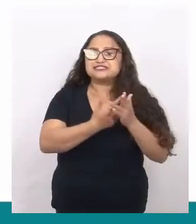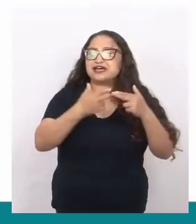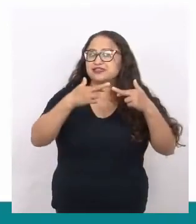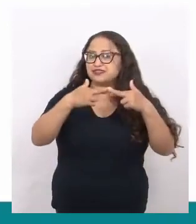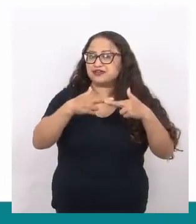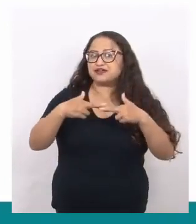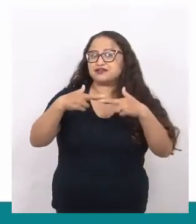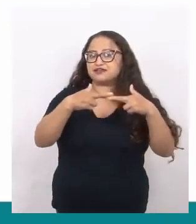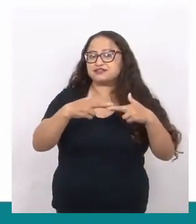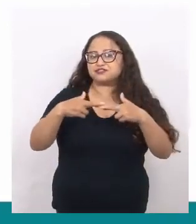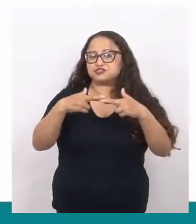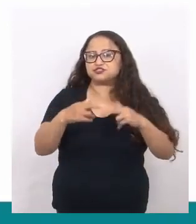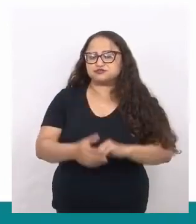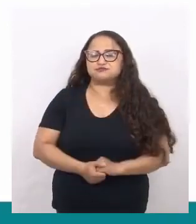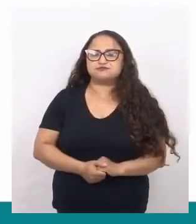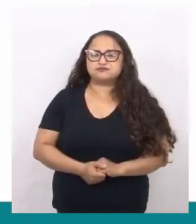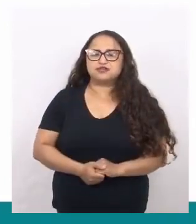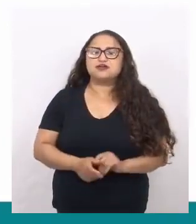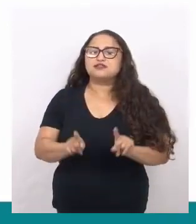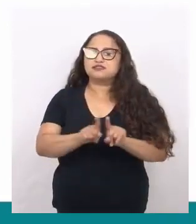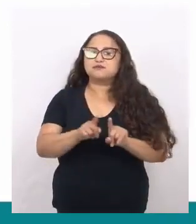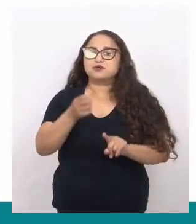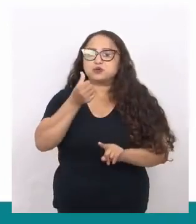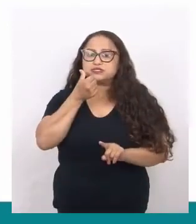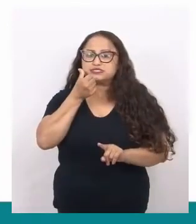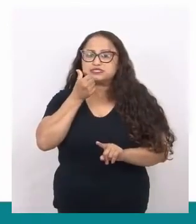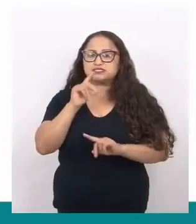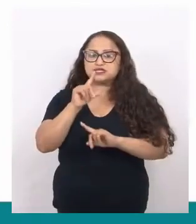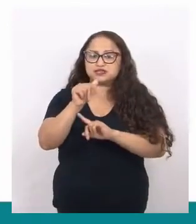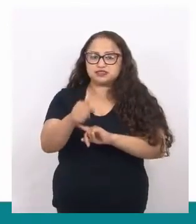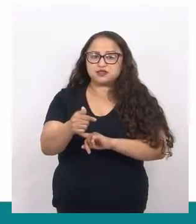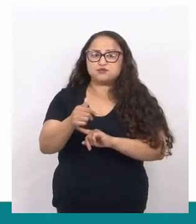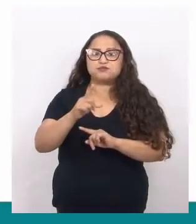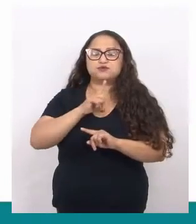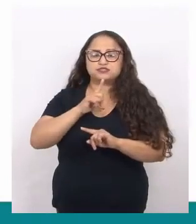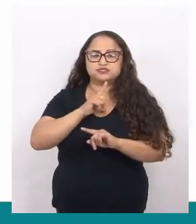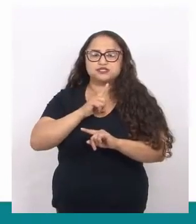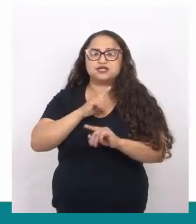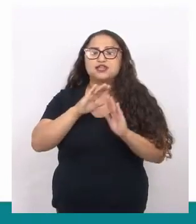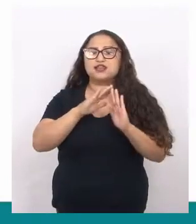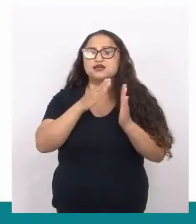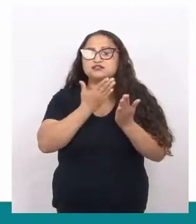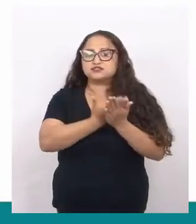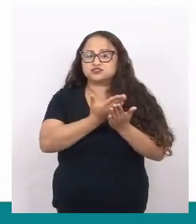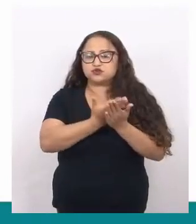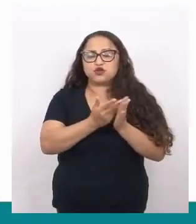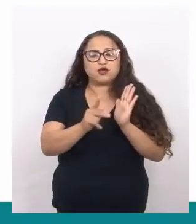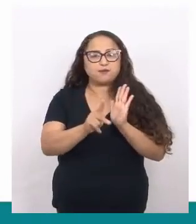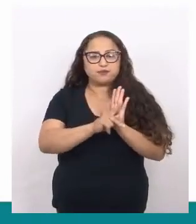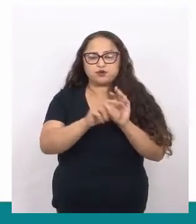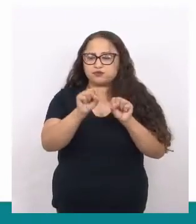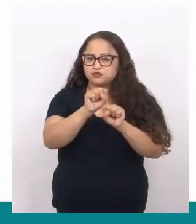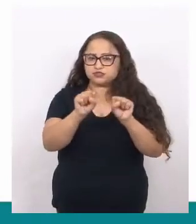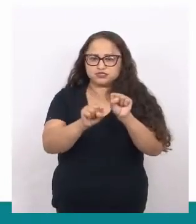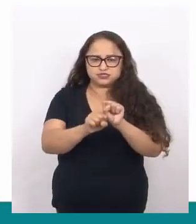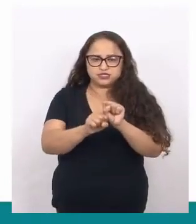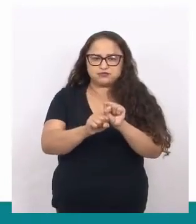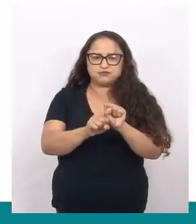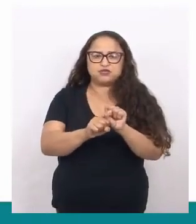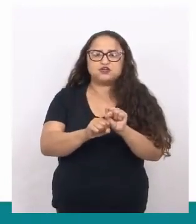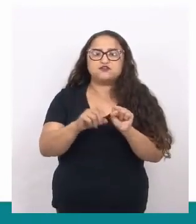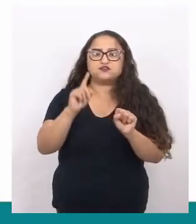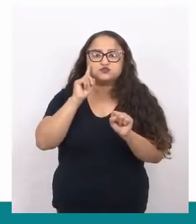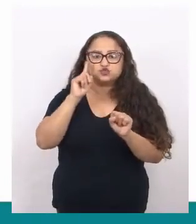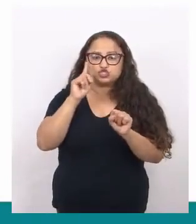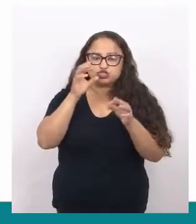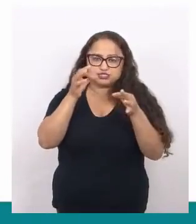que é uma sexta-feira também. Em seguida, a atribuição no sistema na escola, como a gente fez para os efetivos. Vai ter um dia da